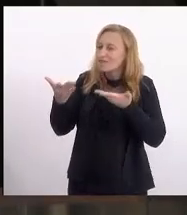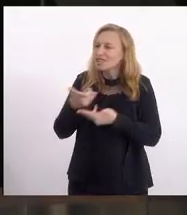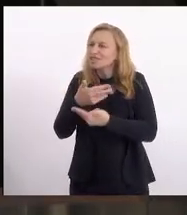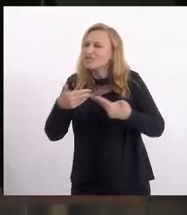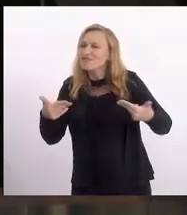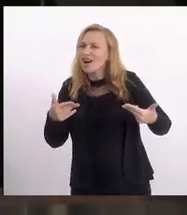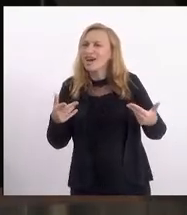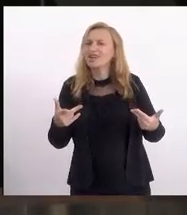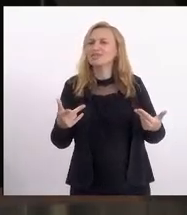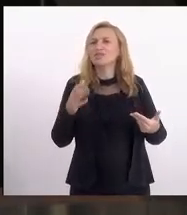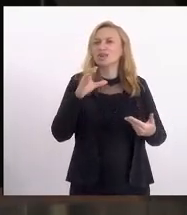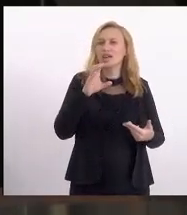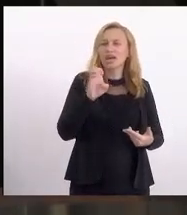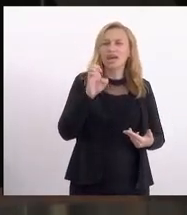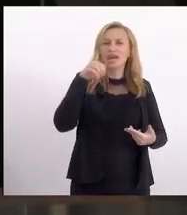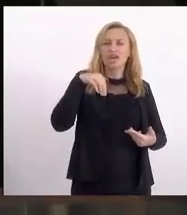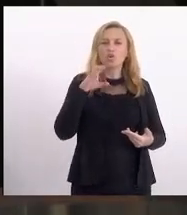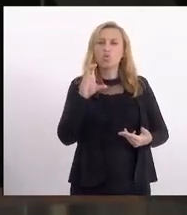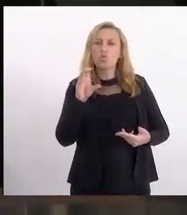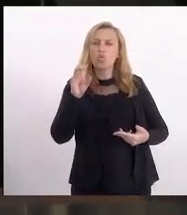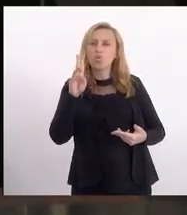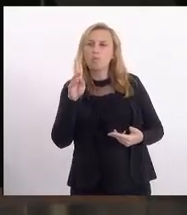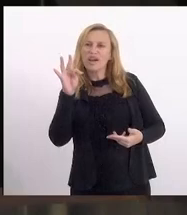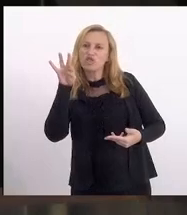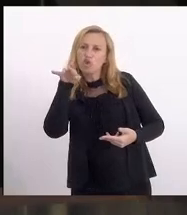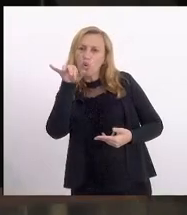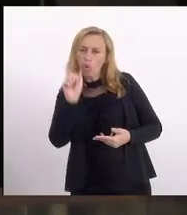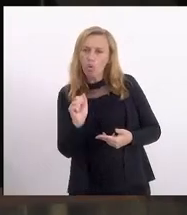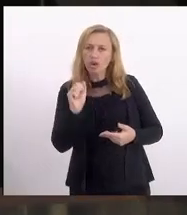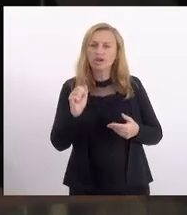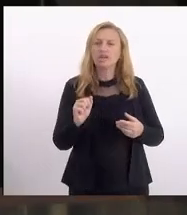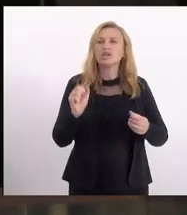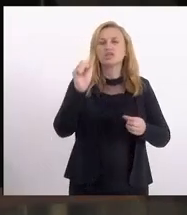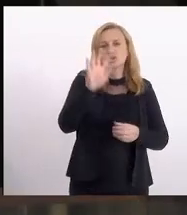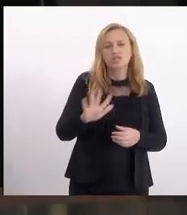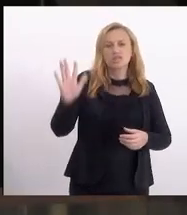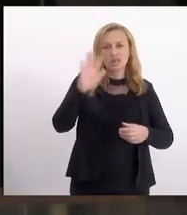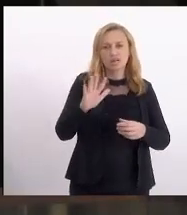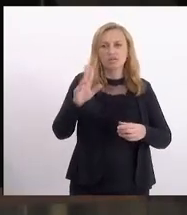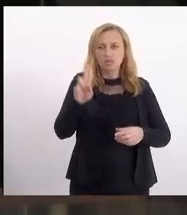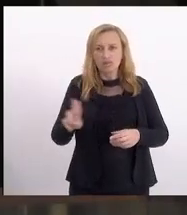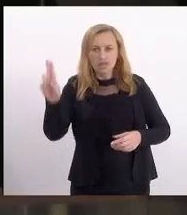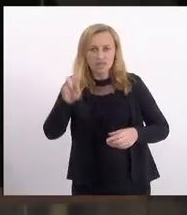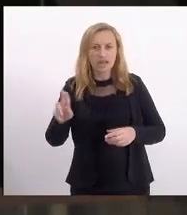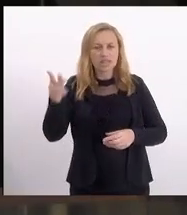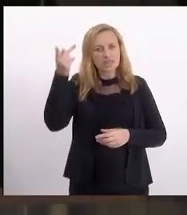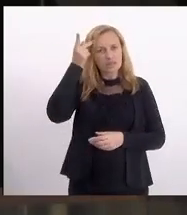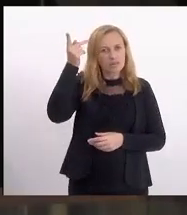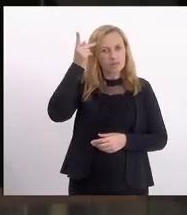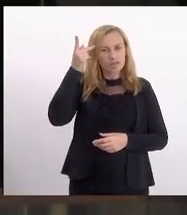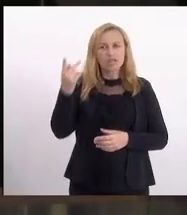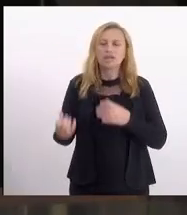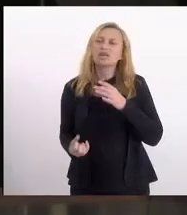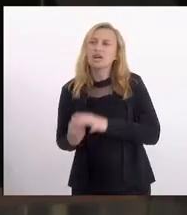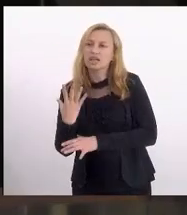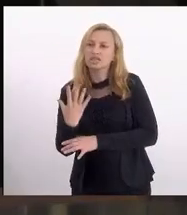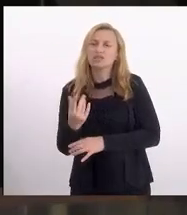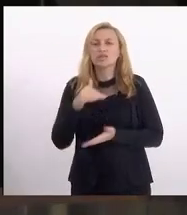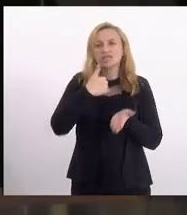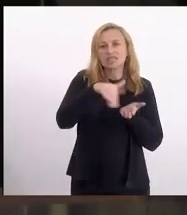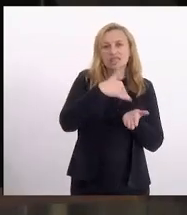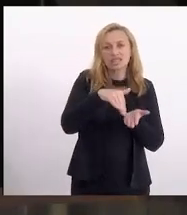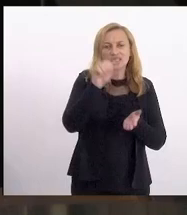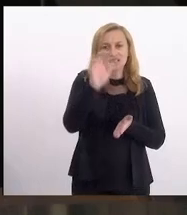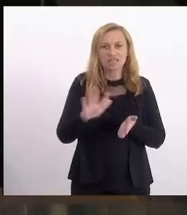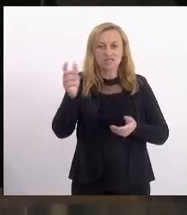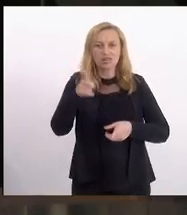várias incubadoras sociais na Universidade de São Paulo, foi gestor, fundador e gestor da Secretaria Nacional